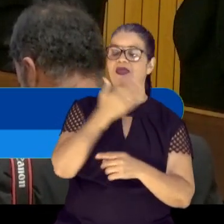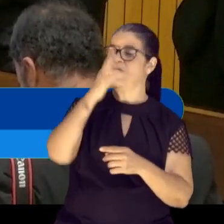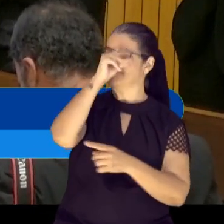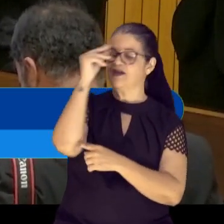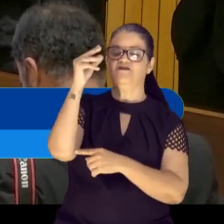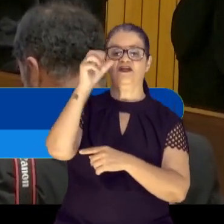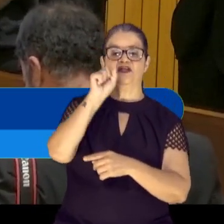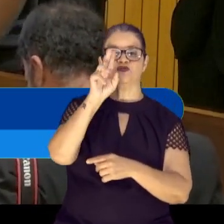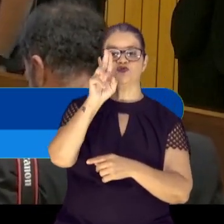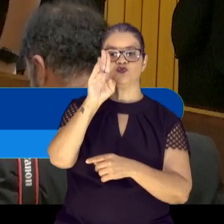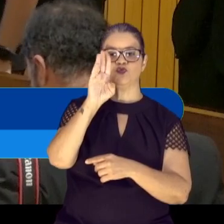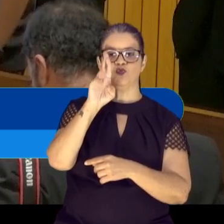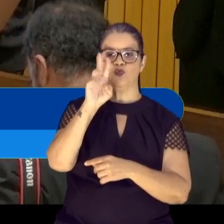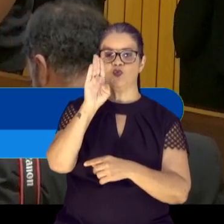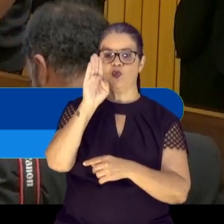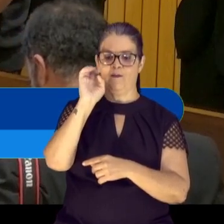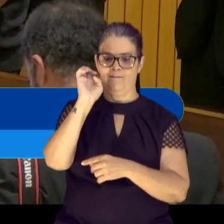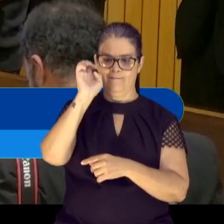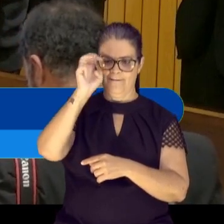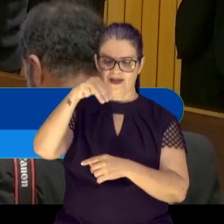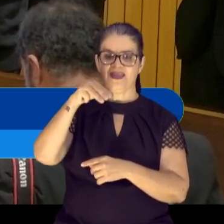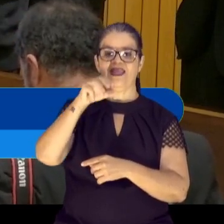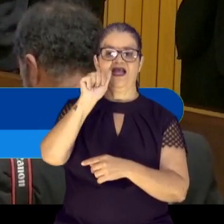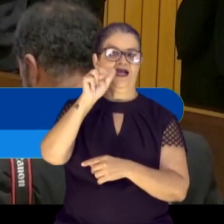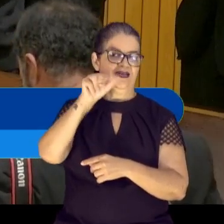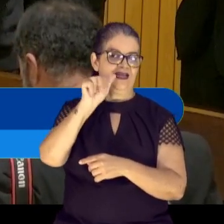Ana Célia. Saudar